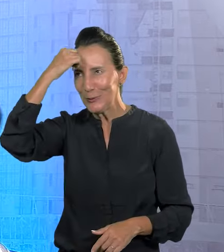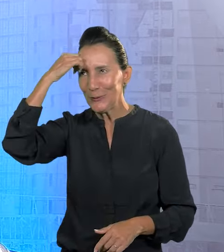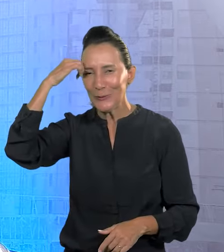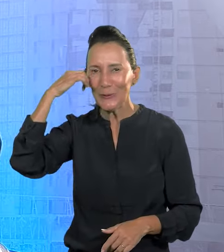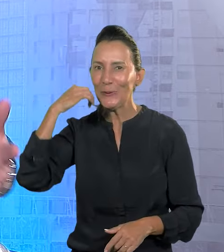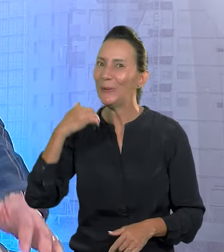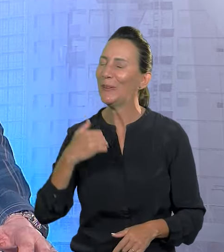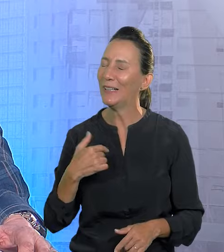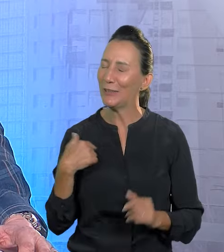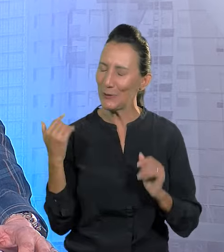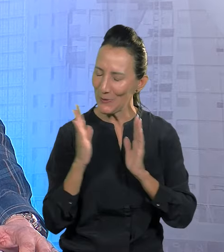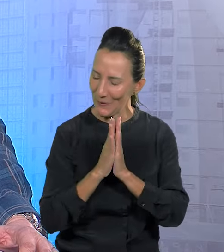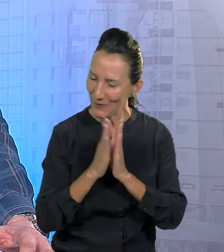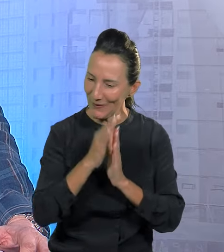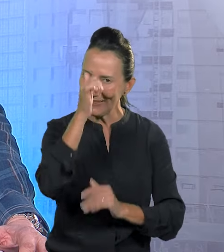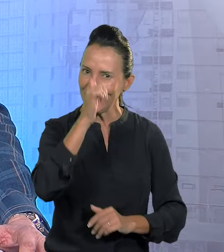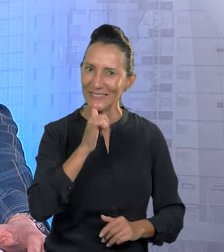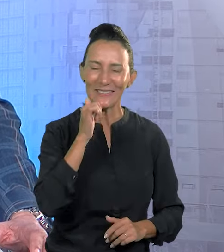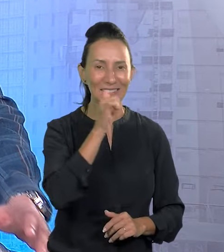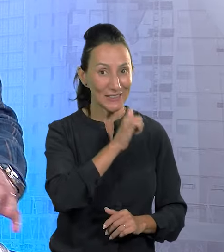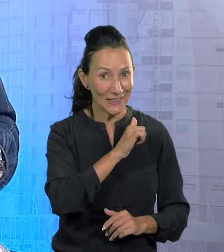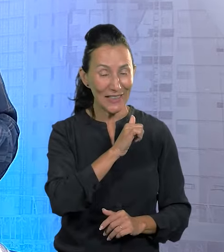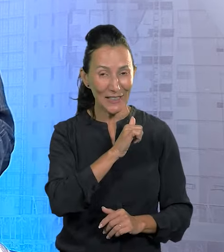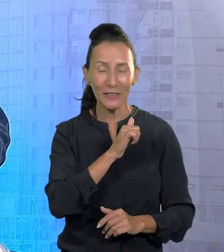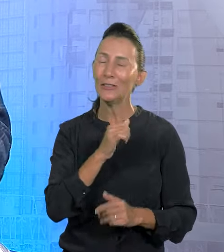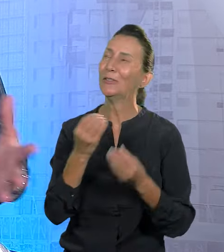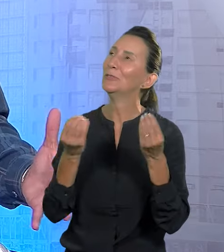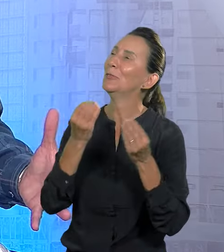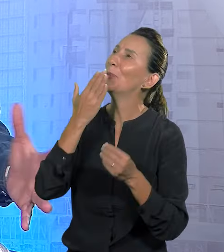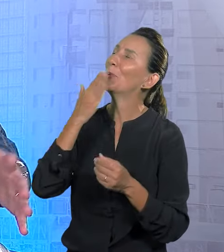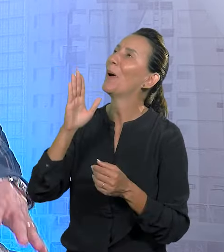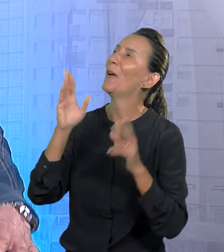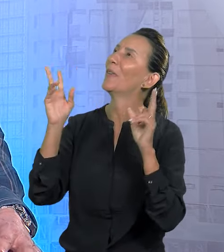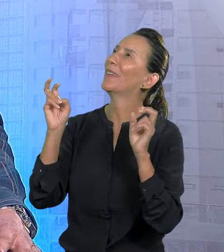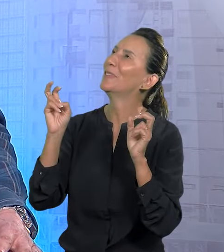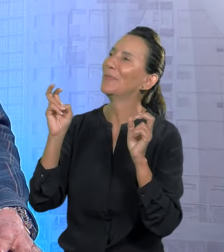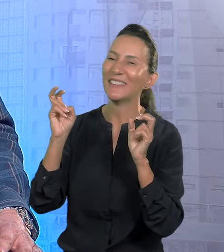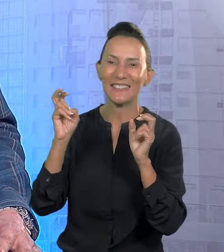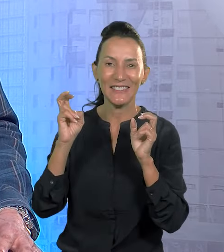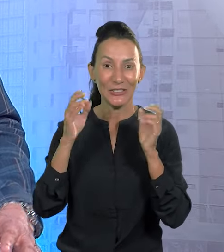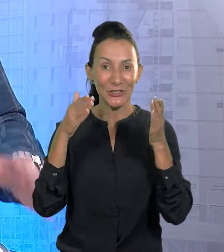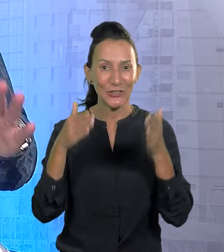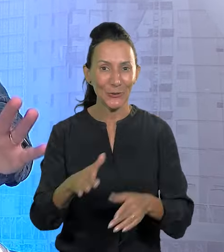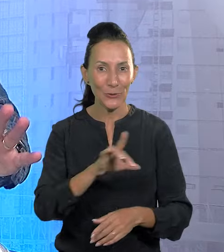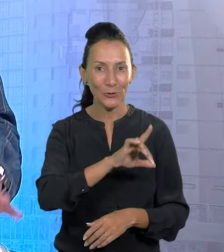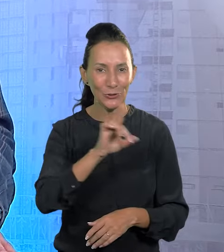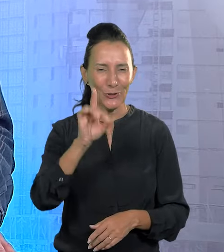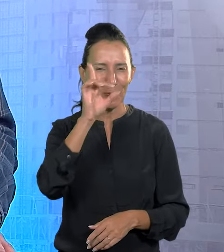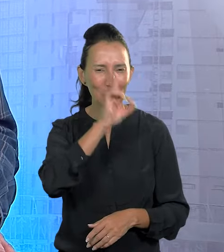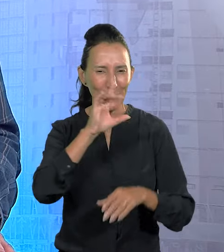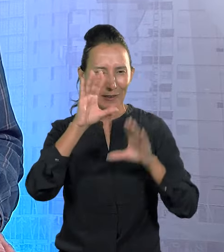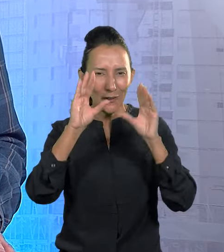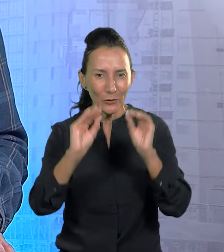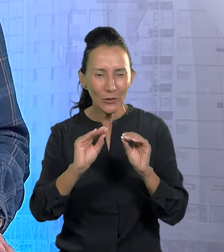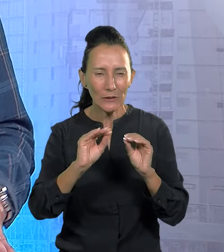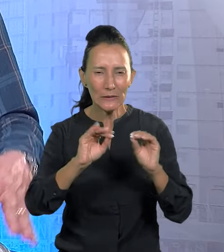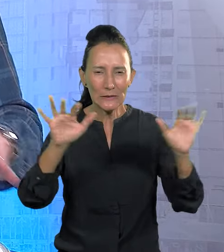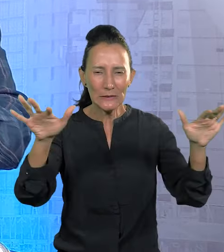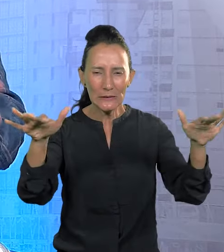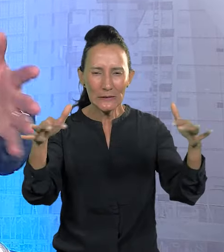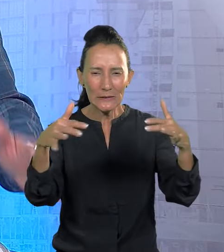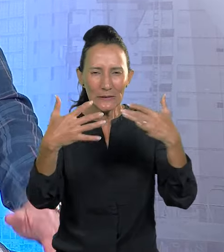A primeira vez que eu ia ministrar. Orei, jejuei, busquei de Deus uma mensagem para pregar. E chegou naquele dia, um domingo à